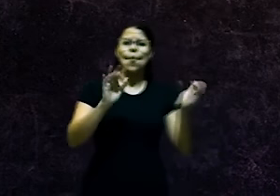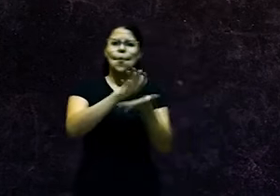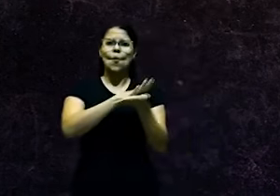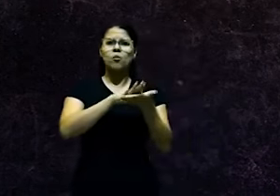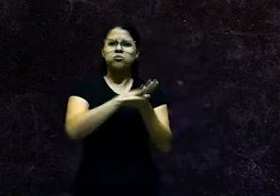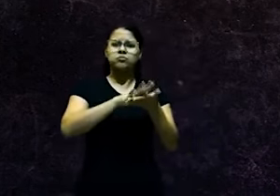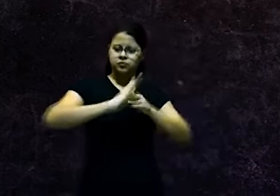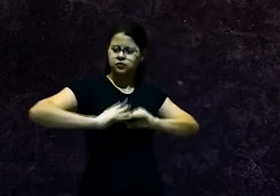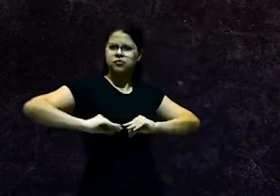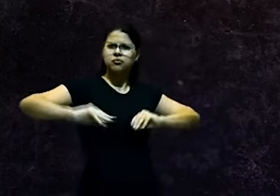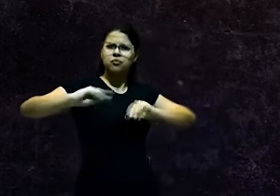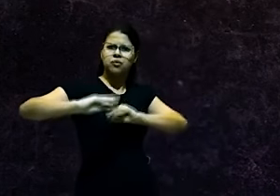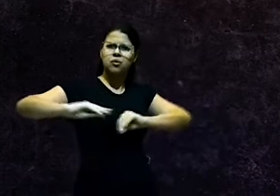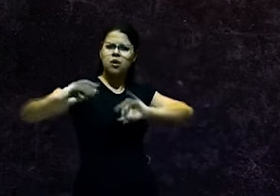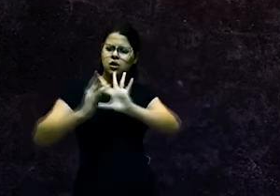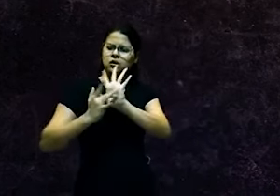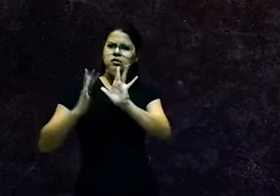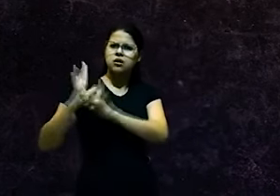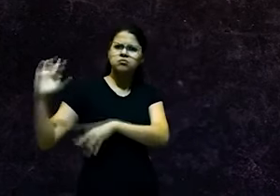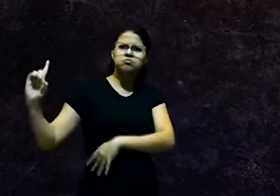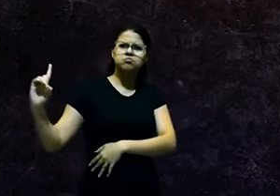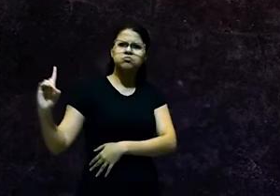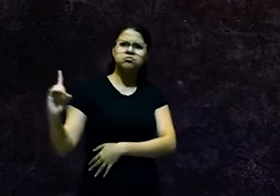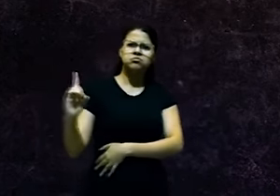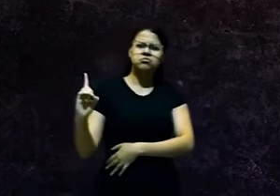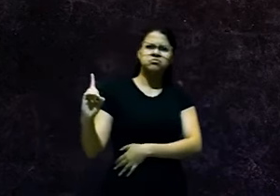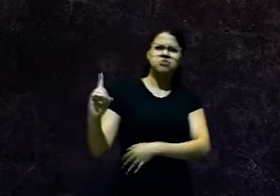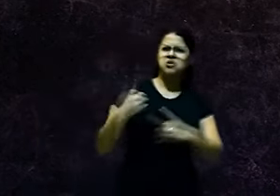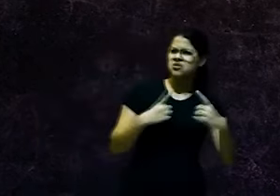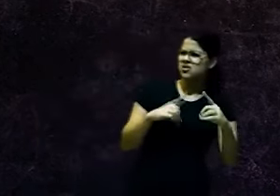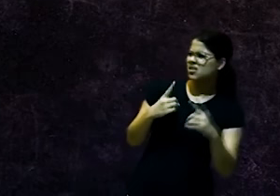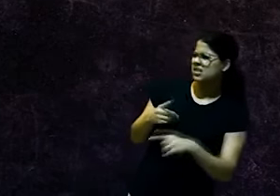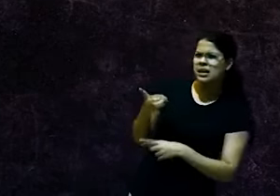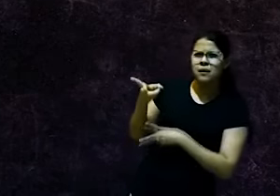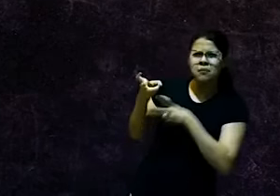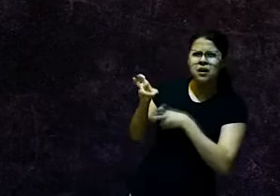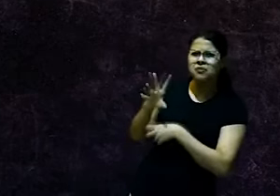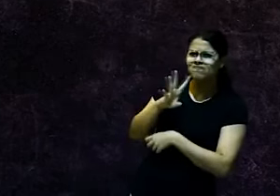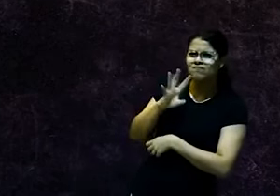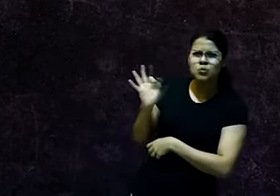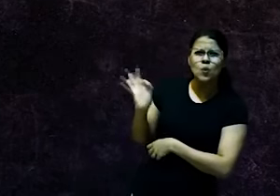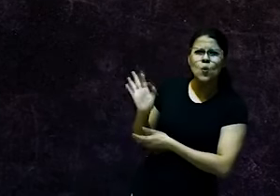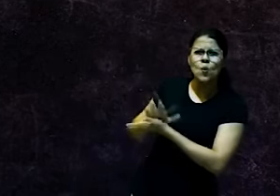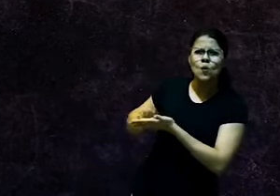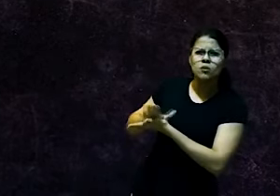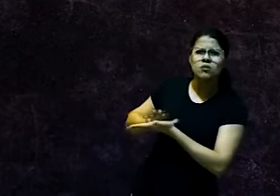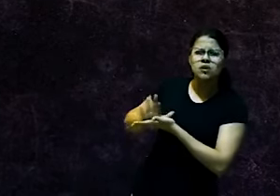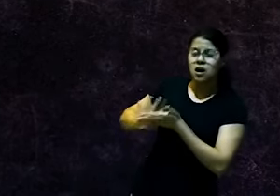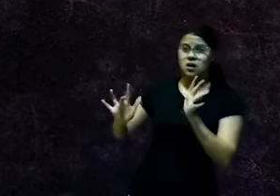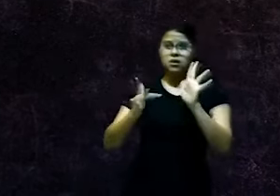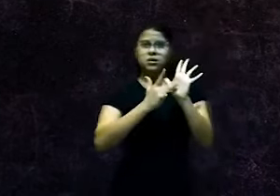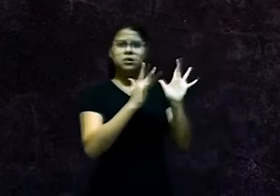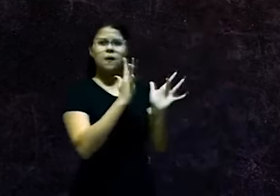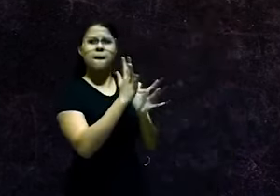na praia mas os discípulos não reconheceram que era ele Jesus lhes perguntou filhos